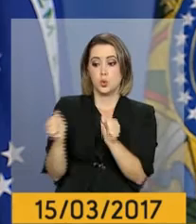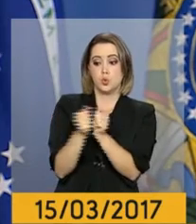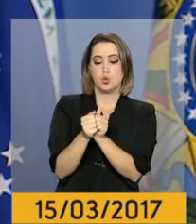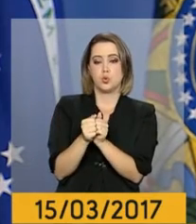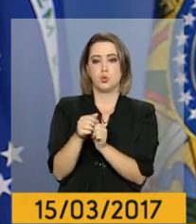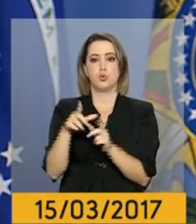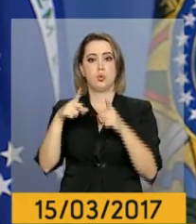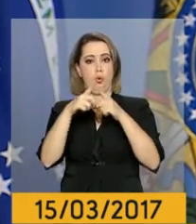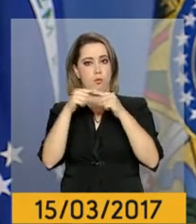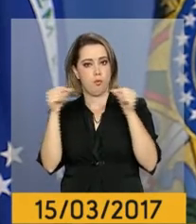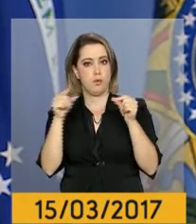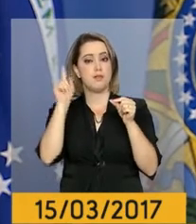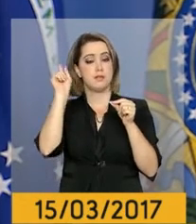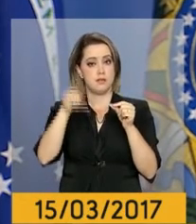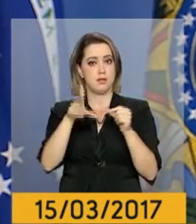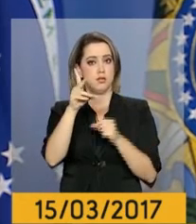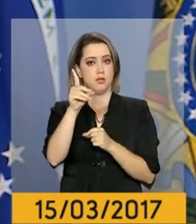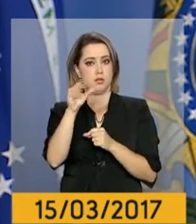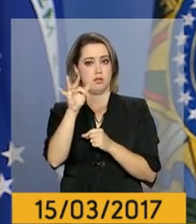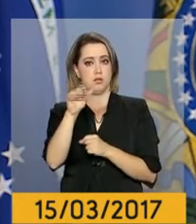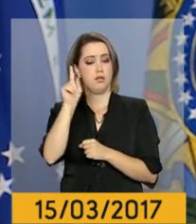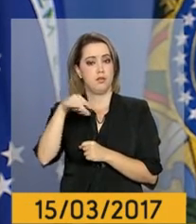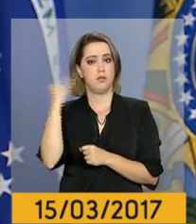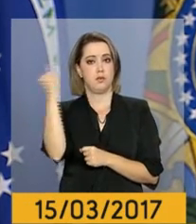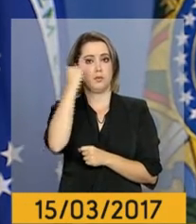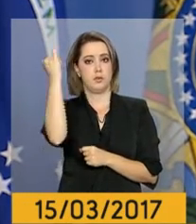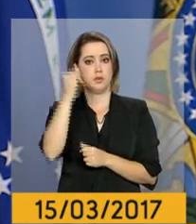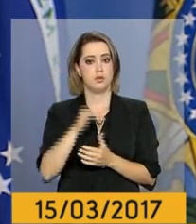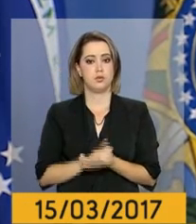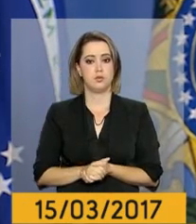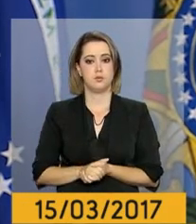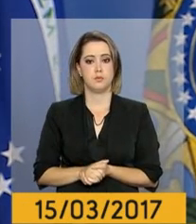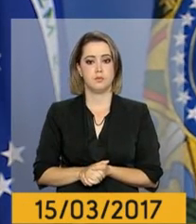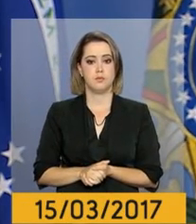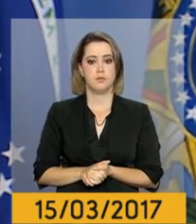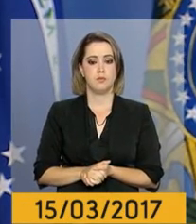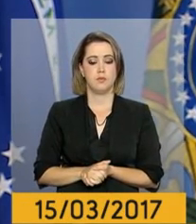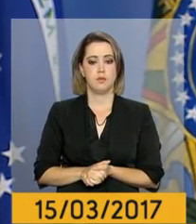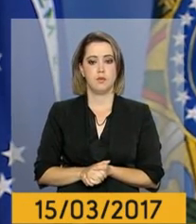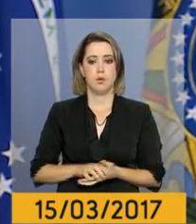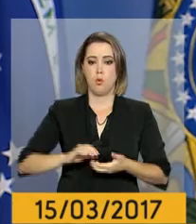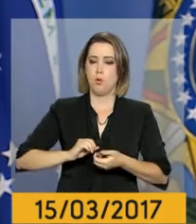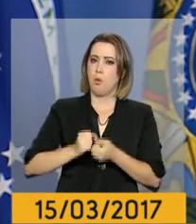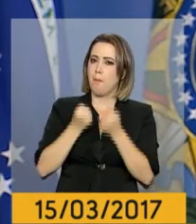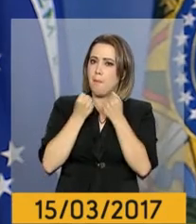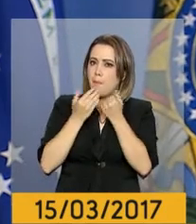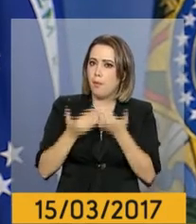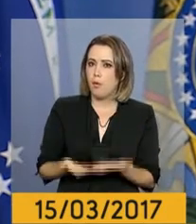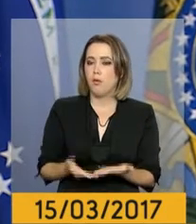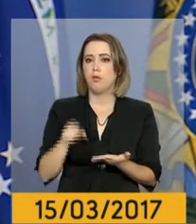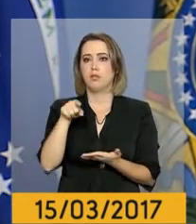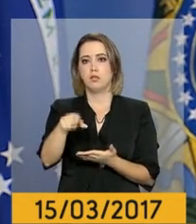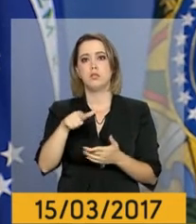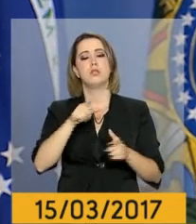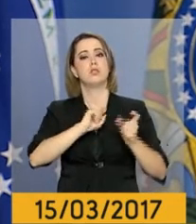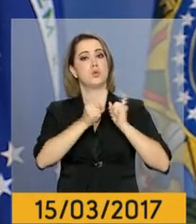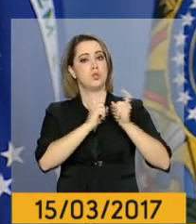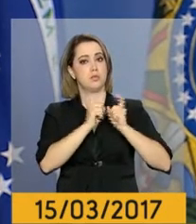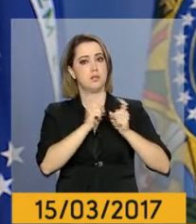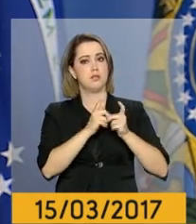distrito federal é fundamental para esse episódio o sucesso na sua administração